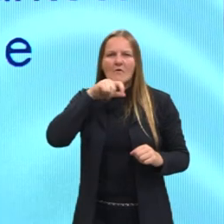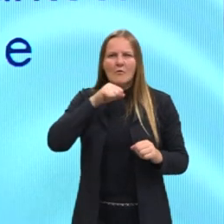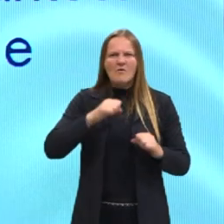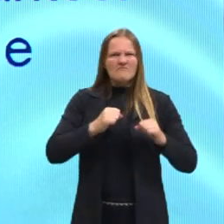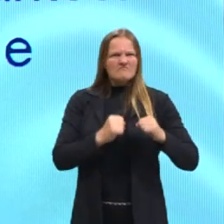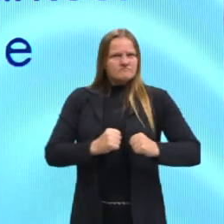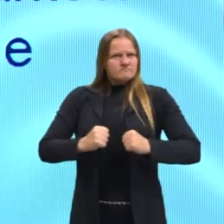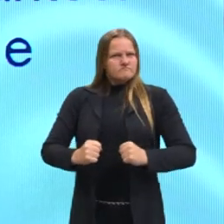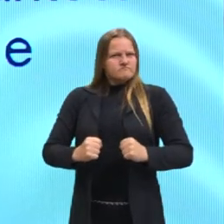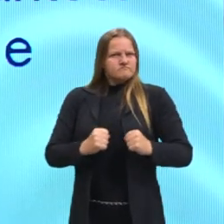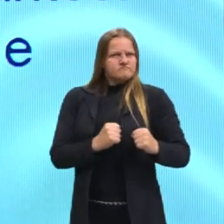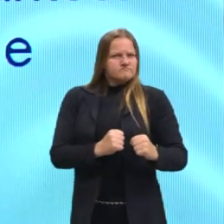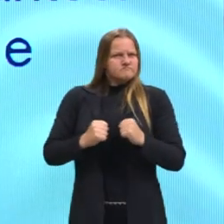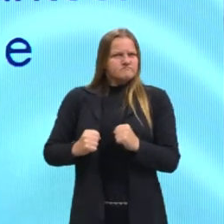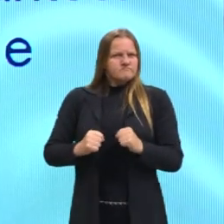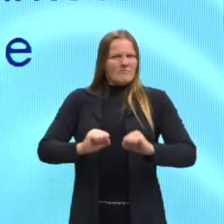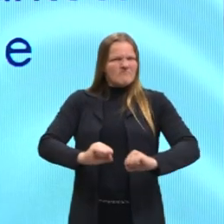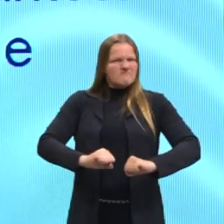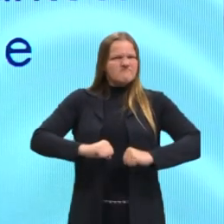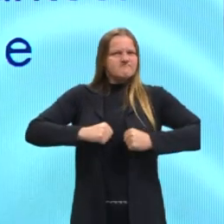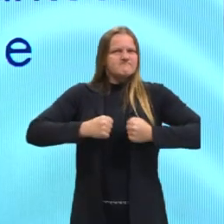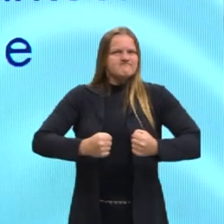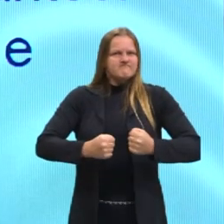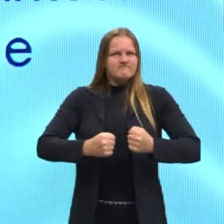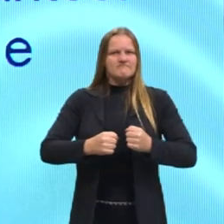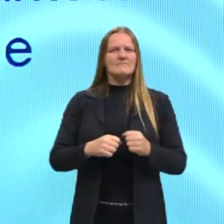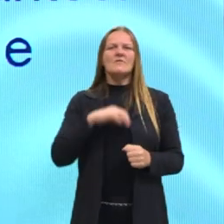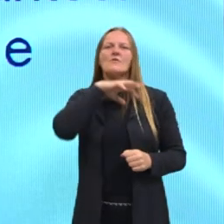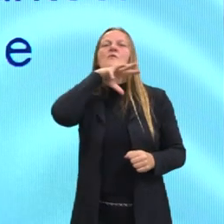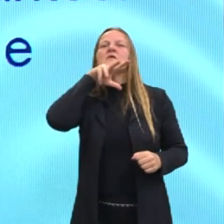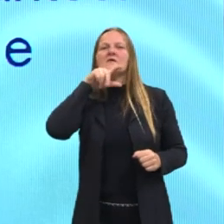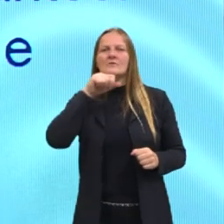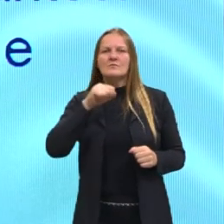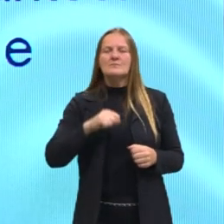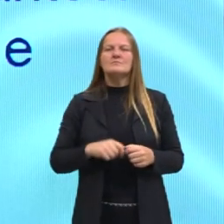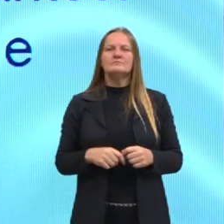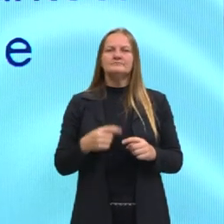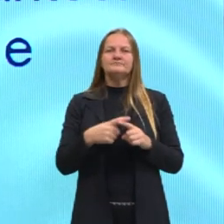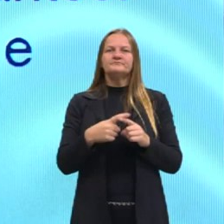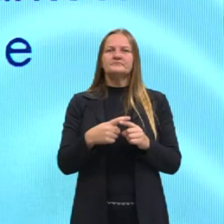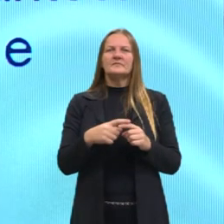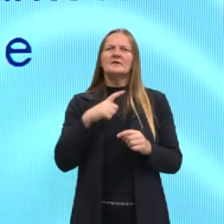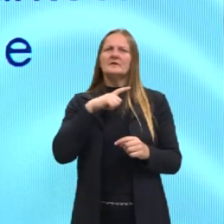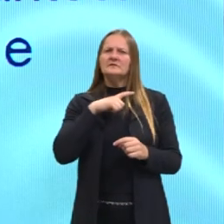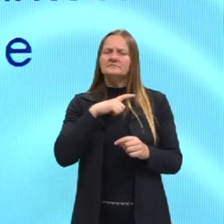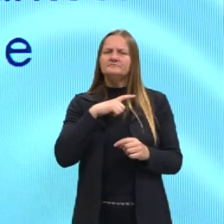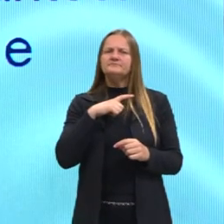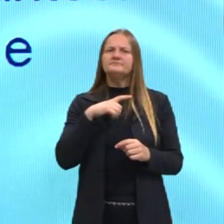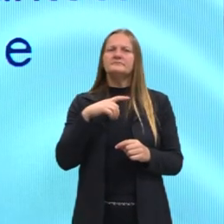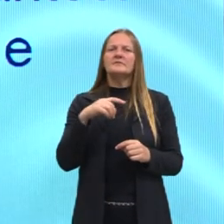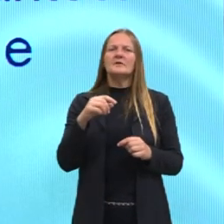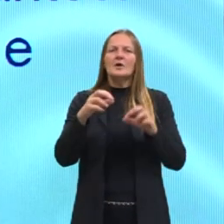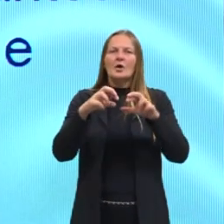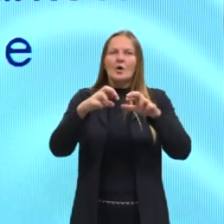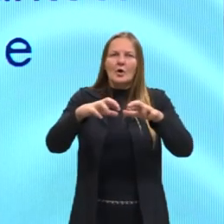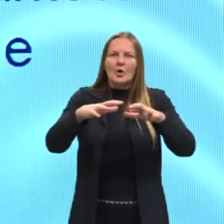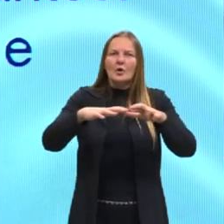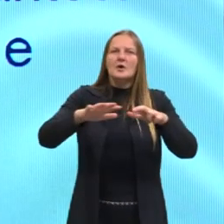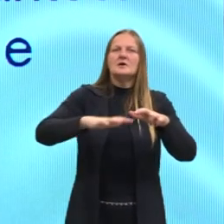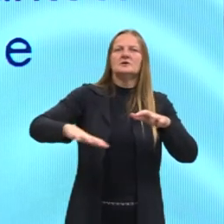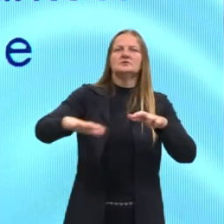imponência nessa força do leão e assistindo ela tá localizada nessa região na